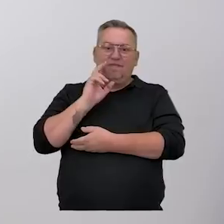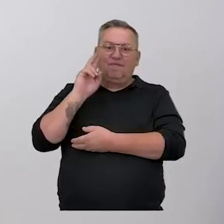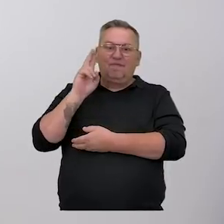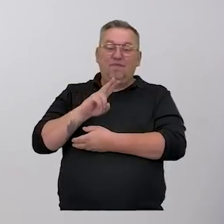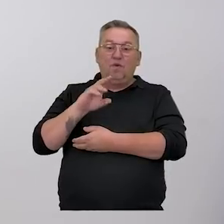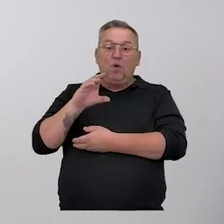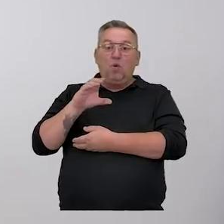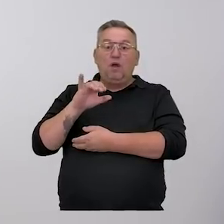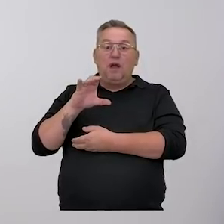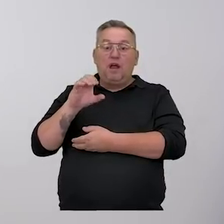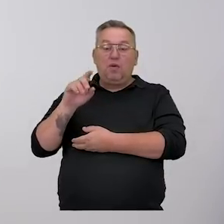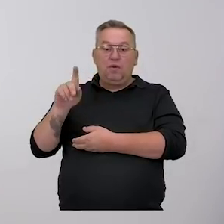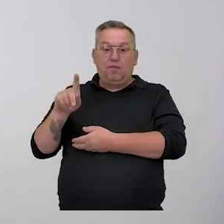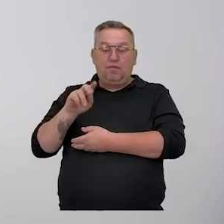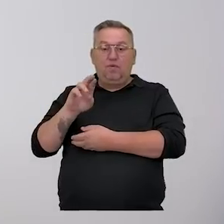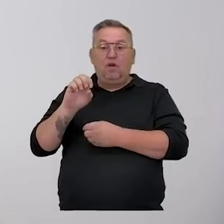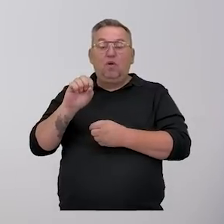lá?